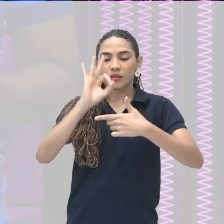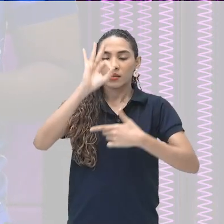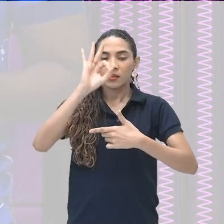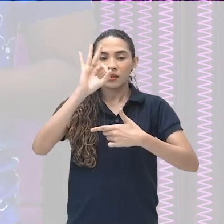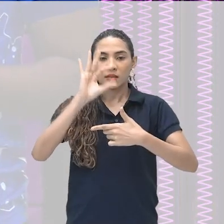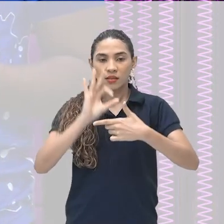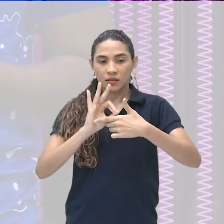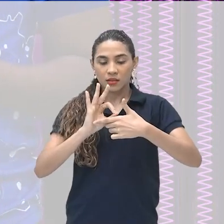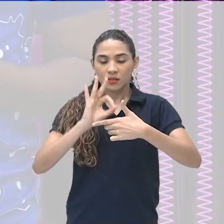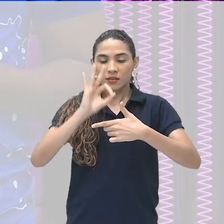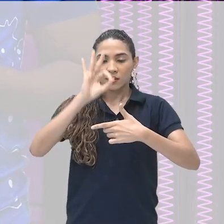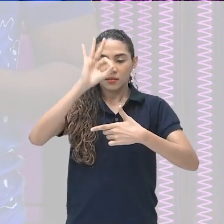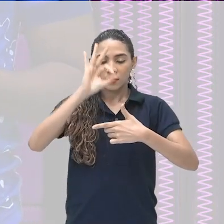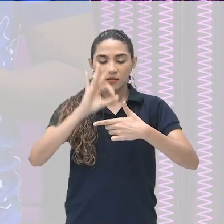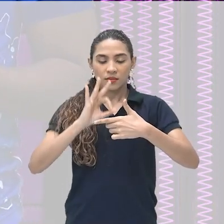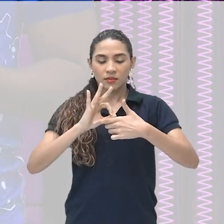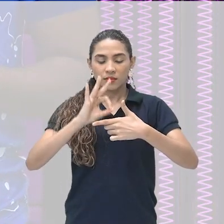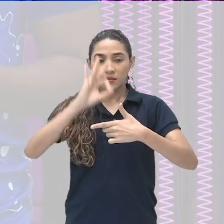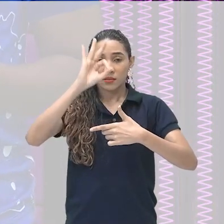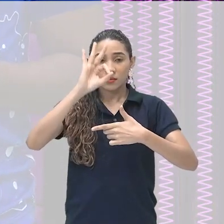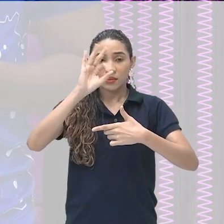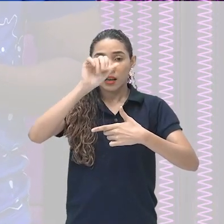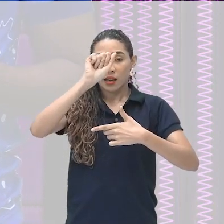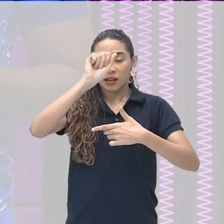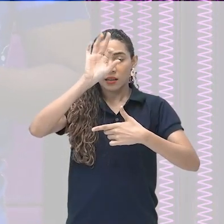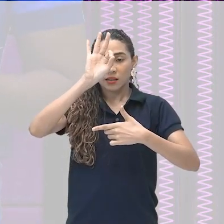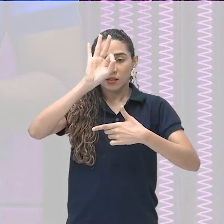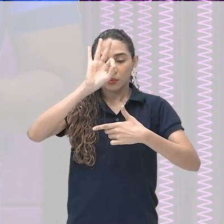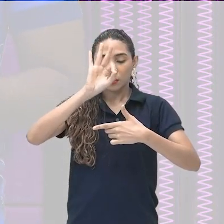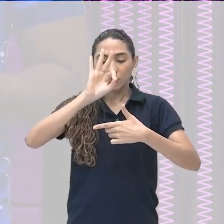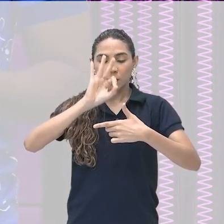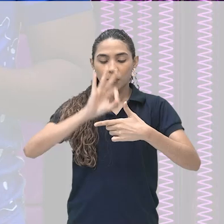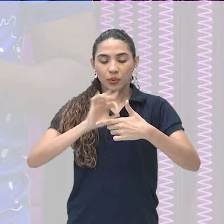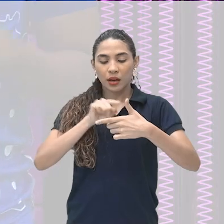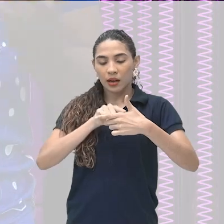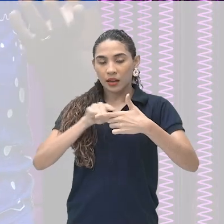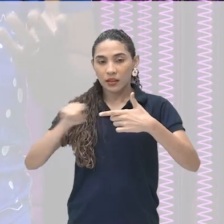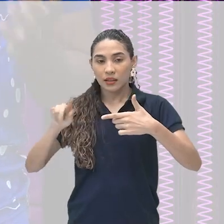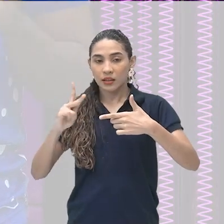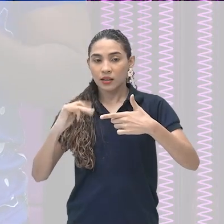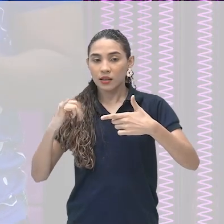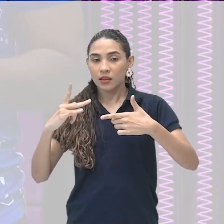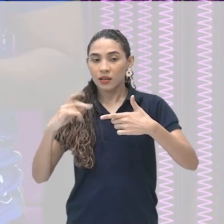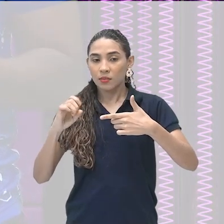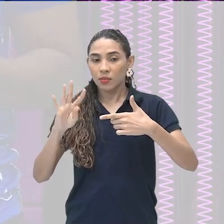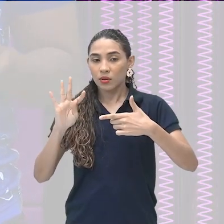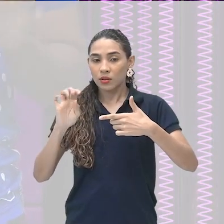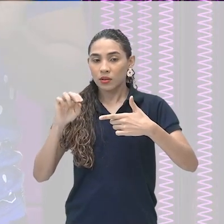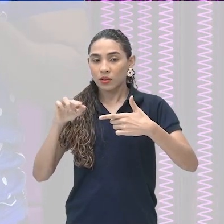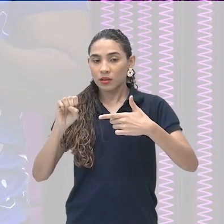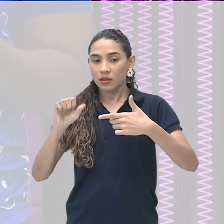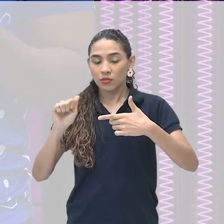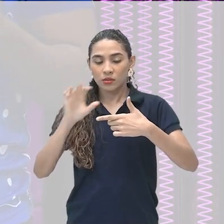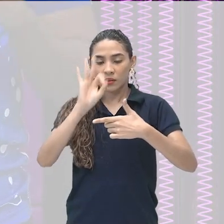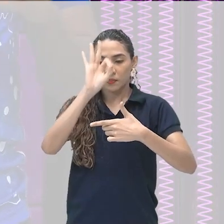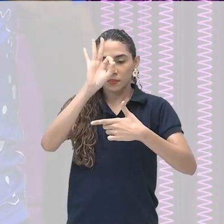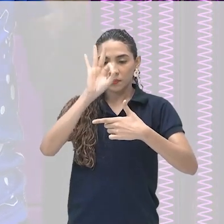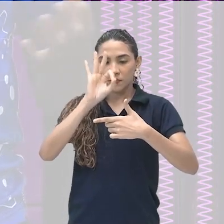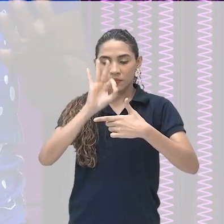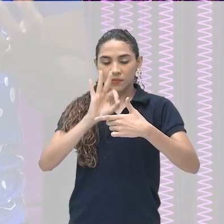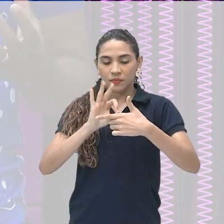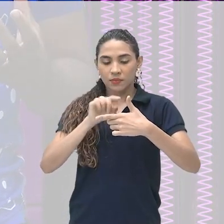triângulo. Observe que ela sai lá do lado A e ela vem até a hipotenusa, certo? Quando nós traçamos esse triângulo, nós vamos